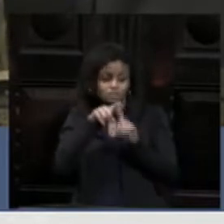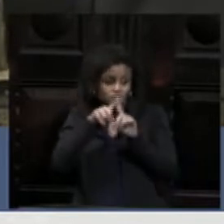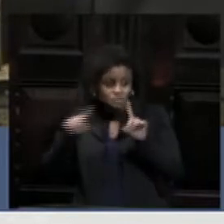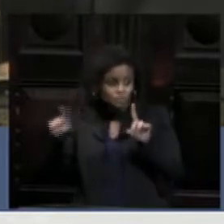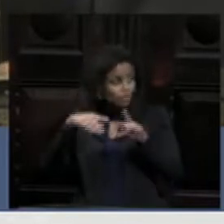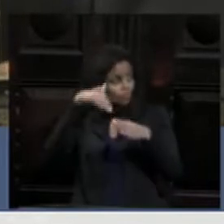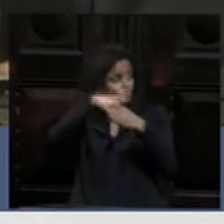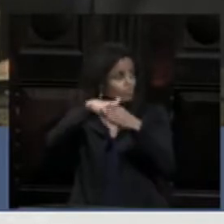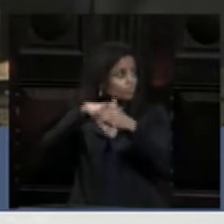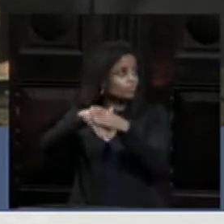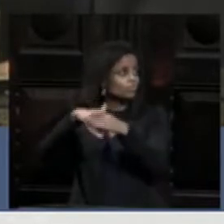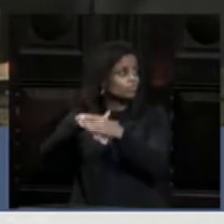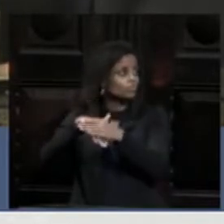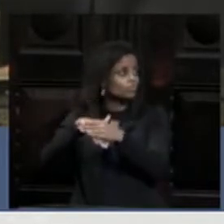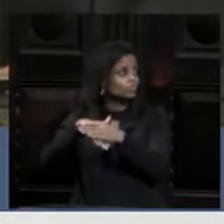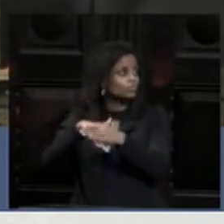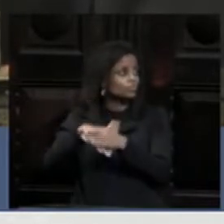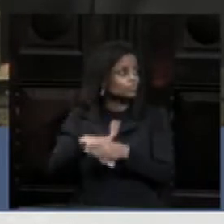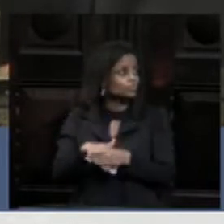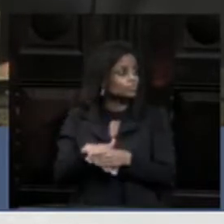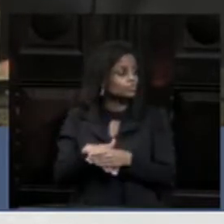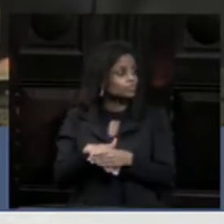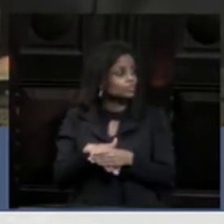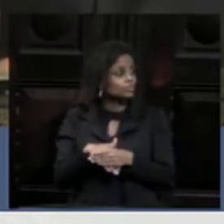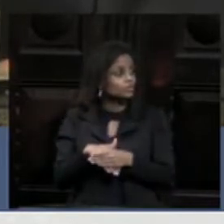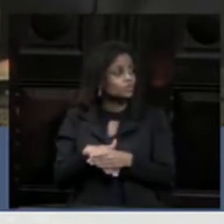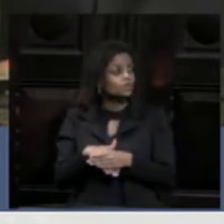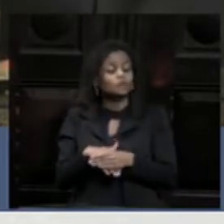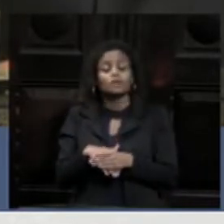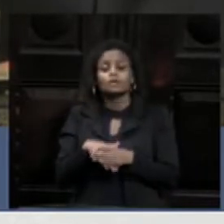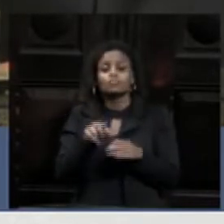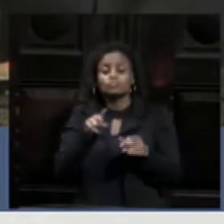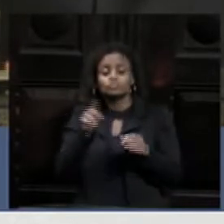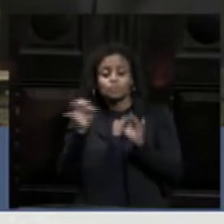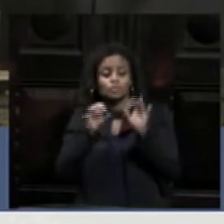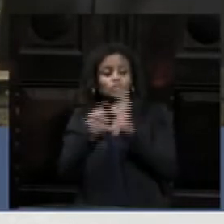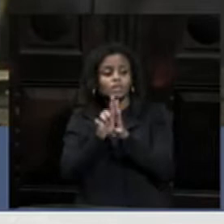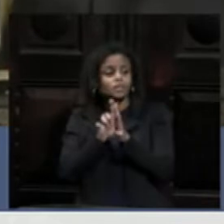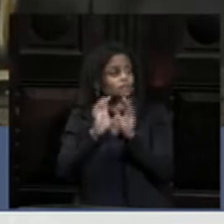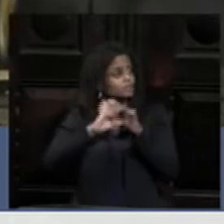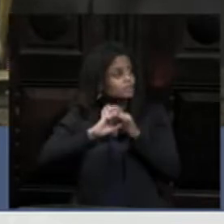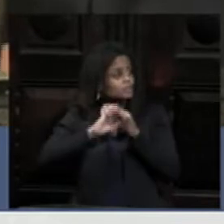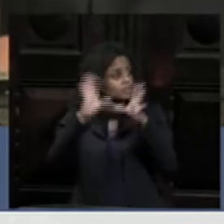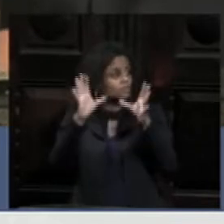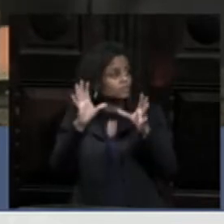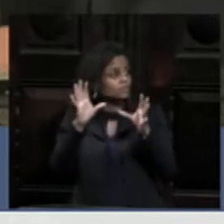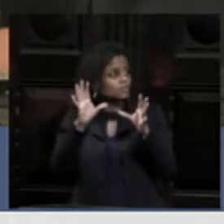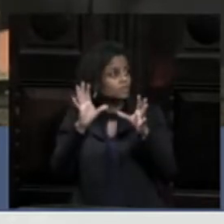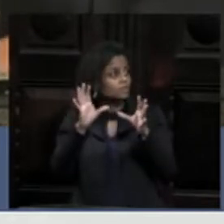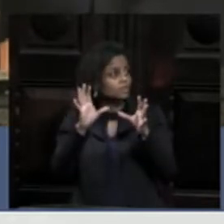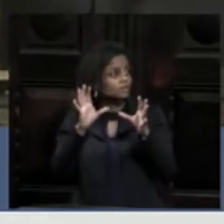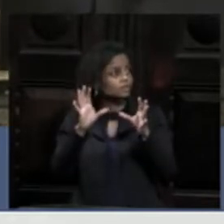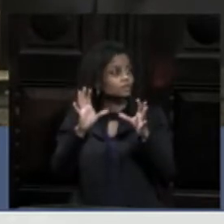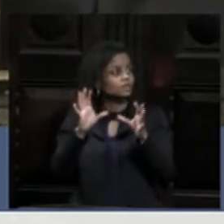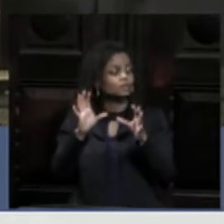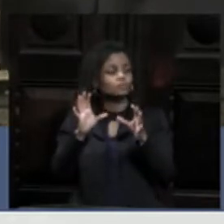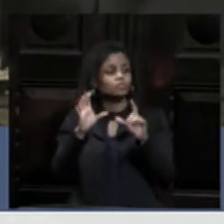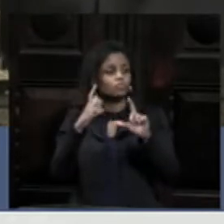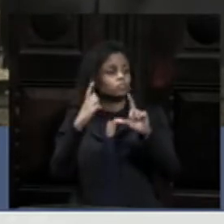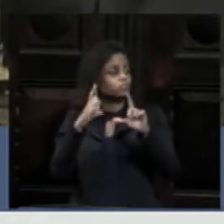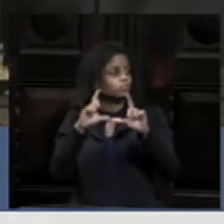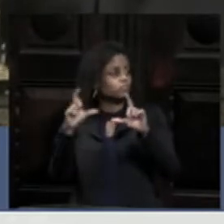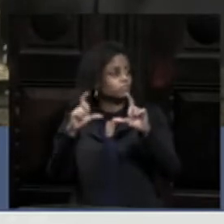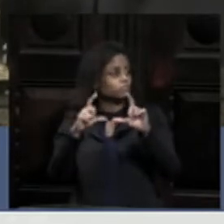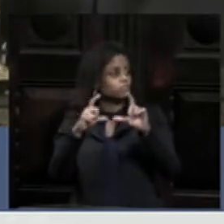projeto de gratuidade que estendeu gratuidade para todo mundo, para todos os alunos, sem fonte de custeio. Todo dia a gente faz isso aqui. Então,